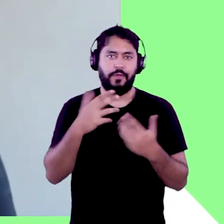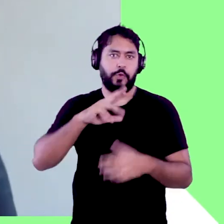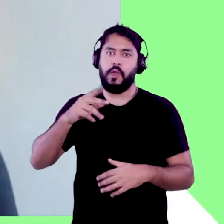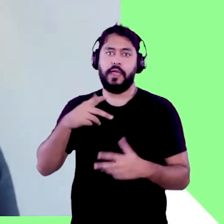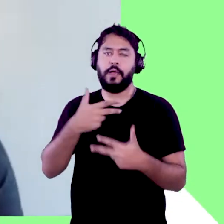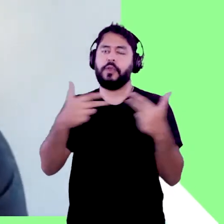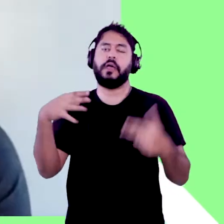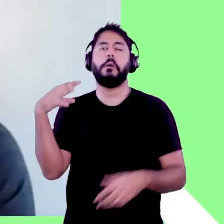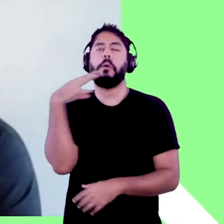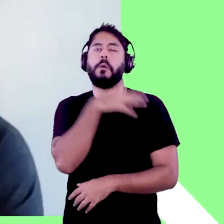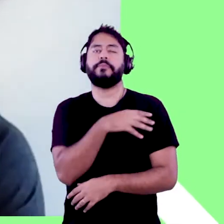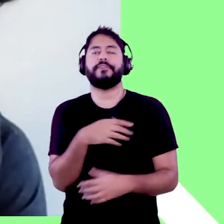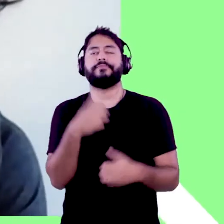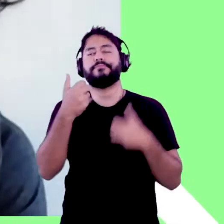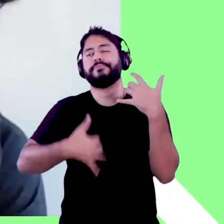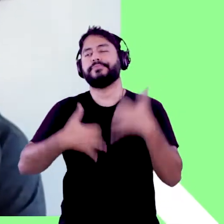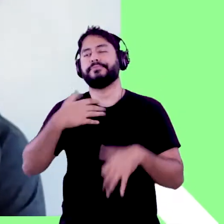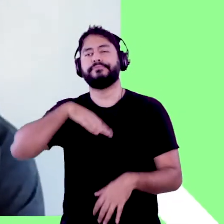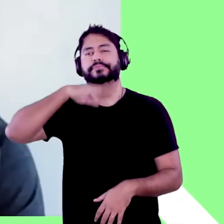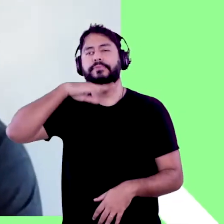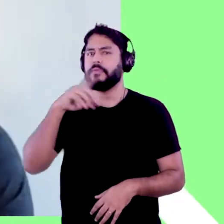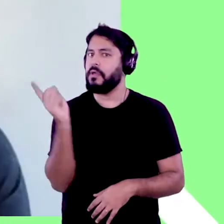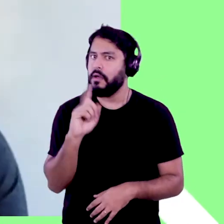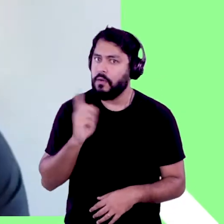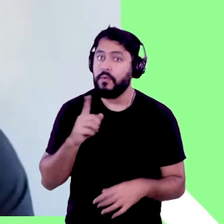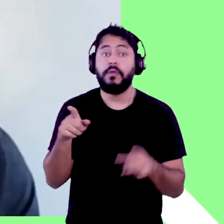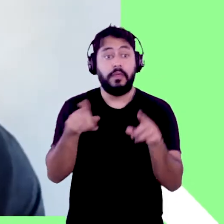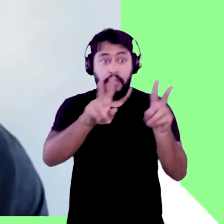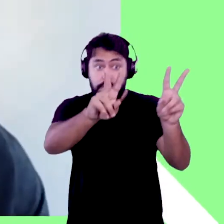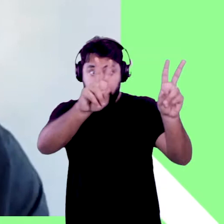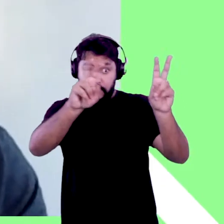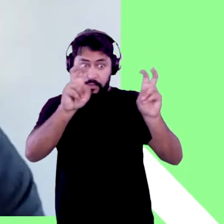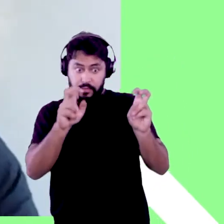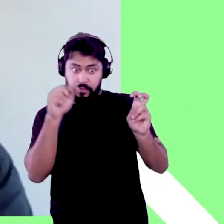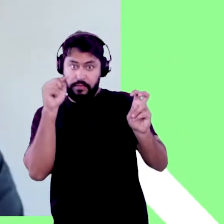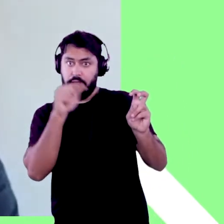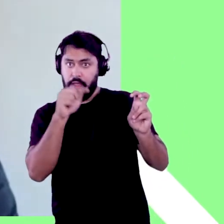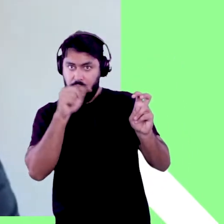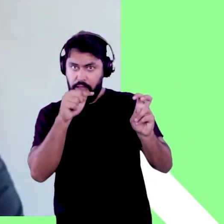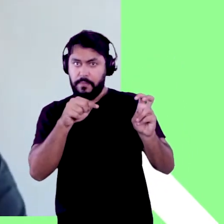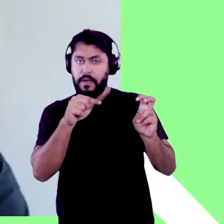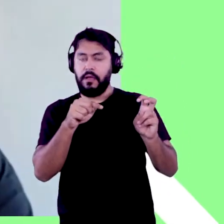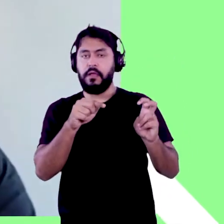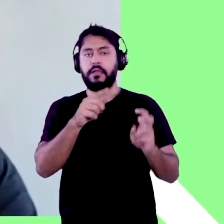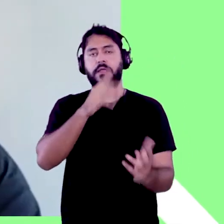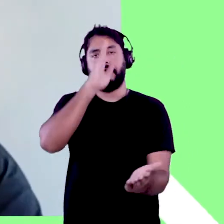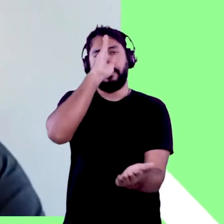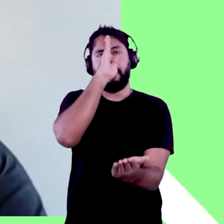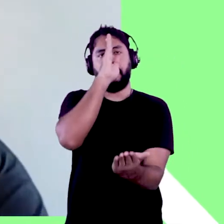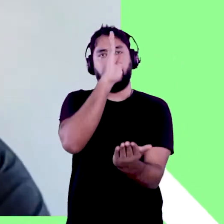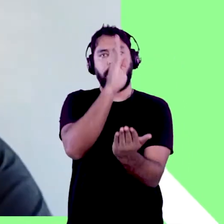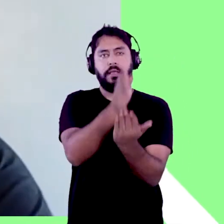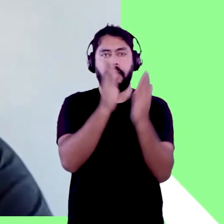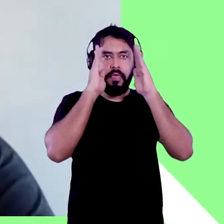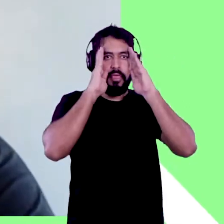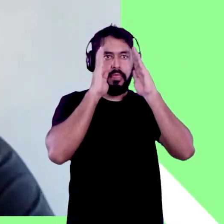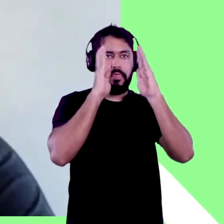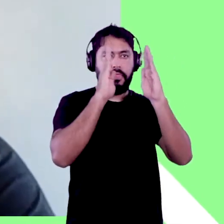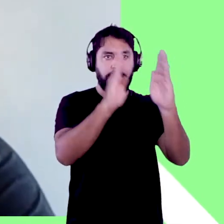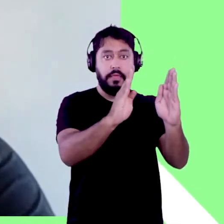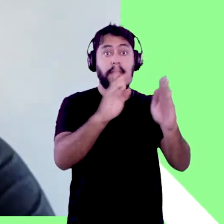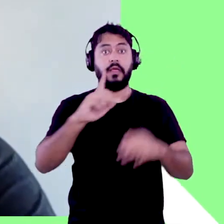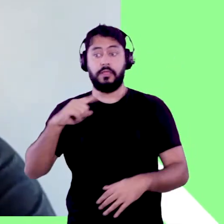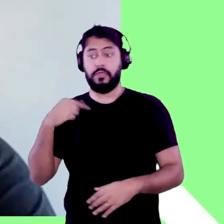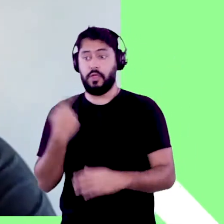muito isso, da gente falar, trazer temas que normalmente são tratados de uma forma muito óbvia e como se fosse uma